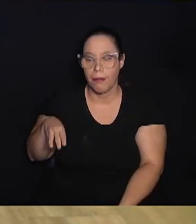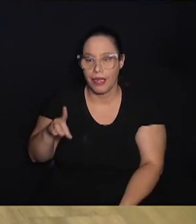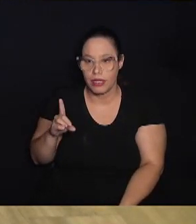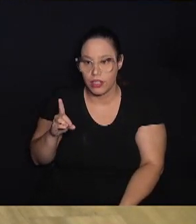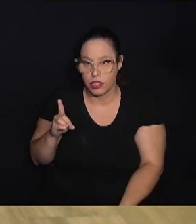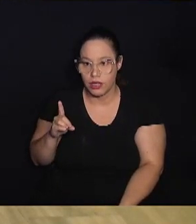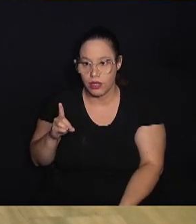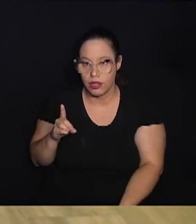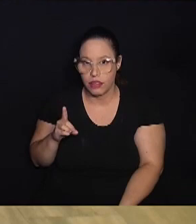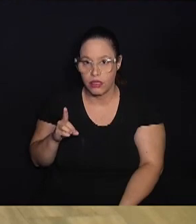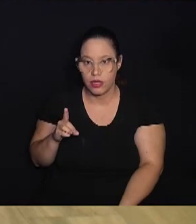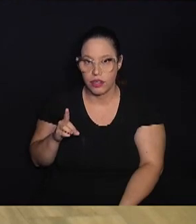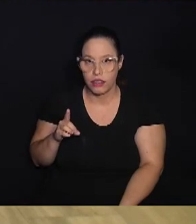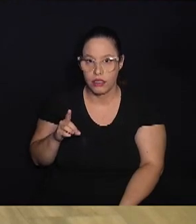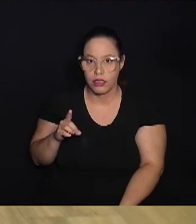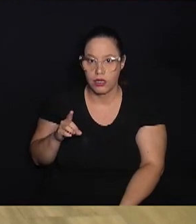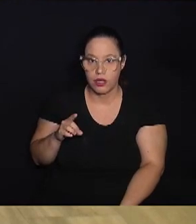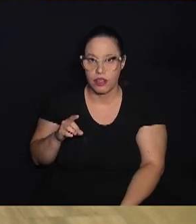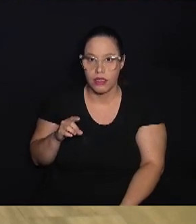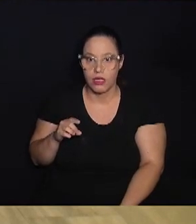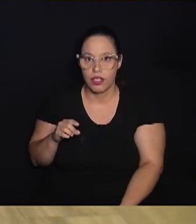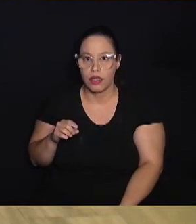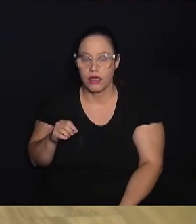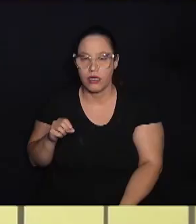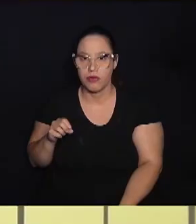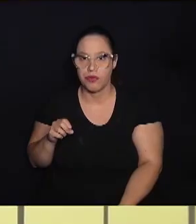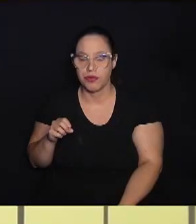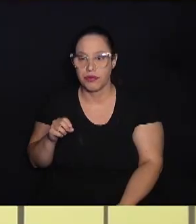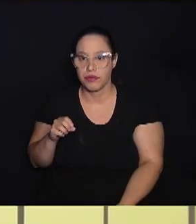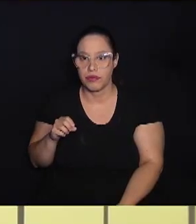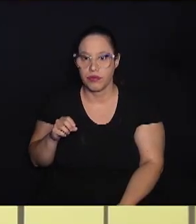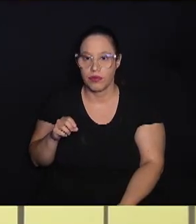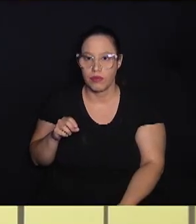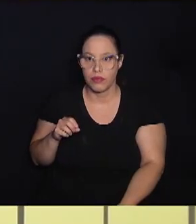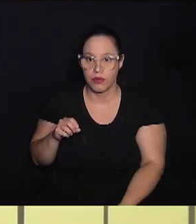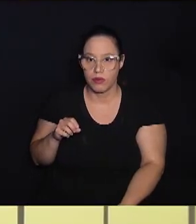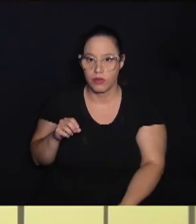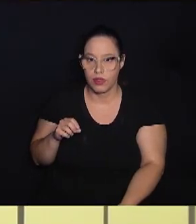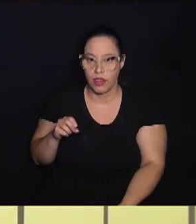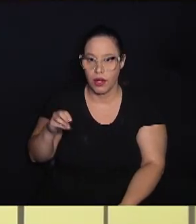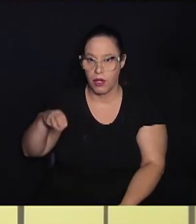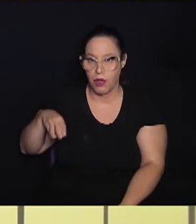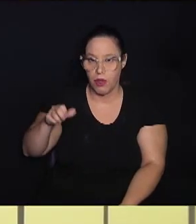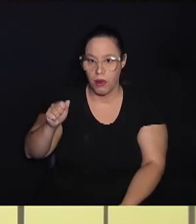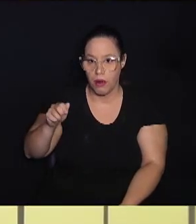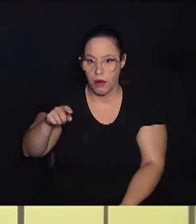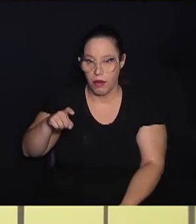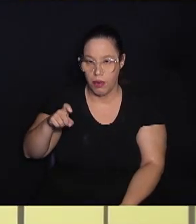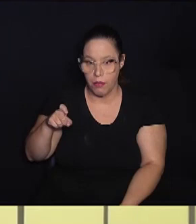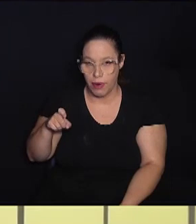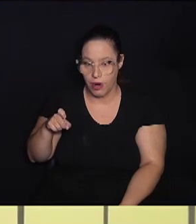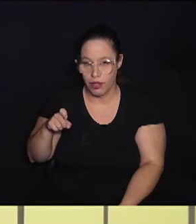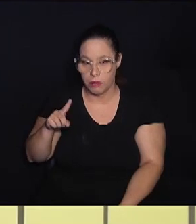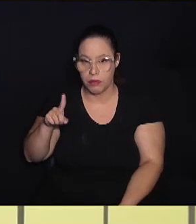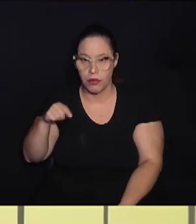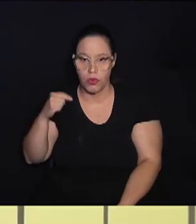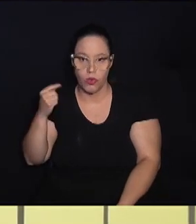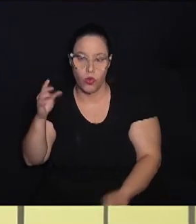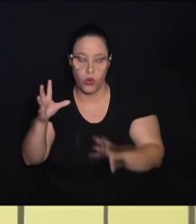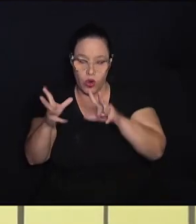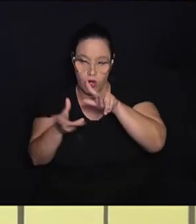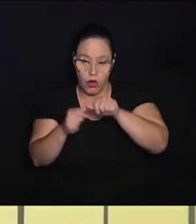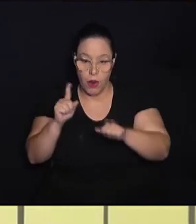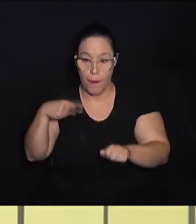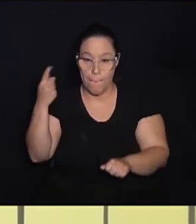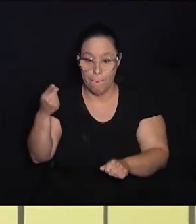rit por enquanto da nossa Editora que ele coloca os filósofos Marx e engels num universo pós-apocalíptico que tem